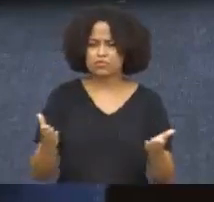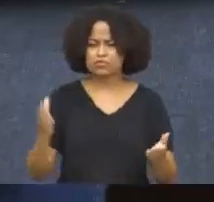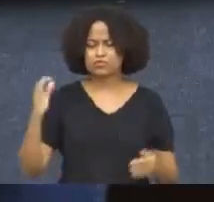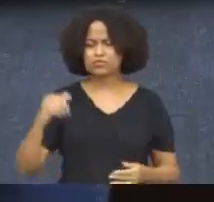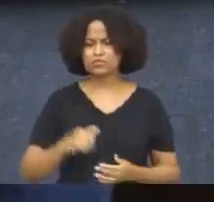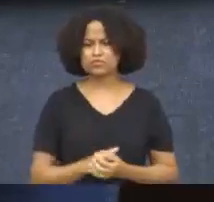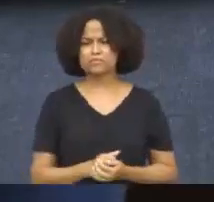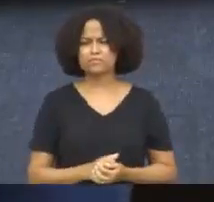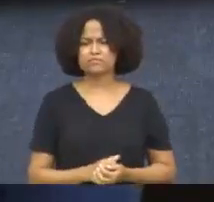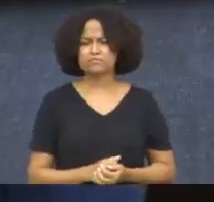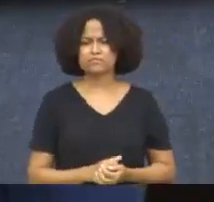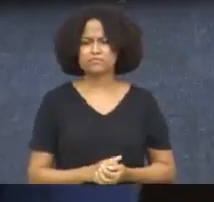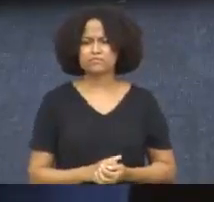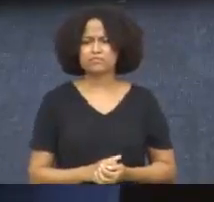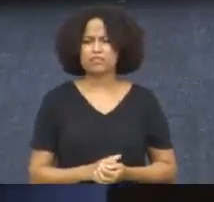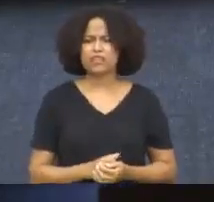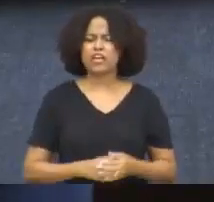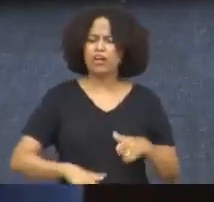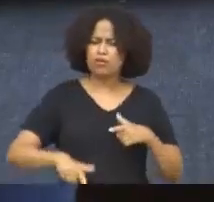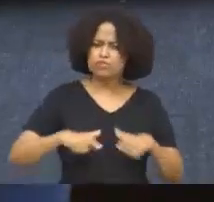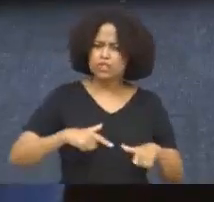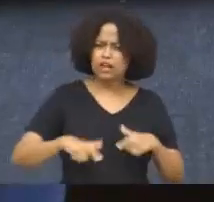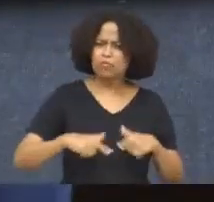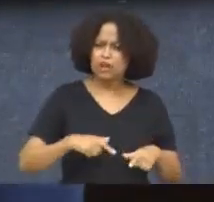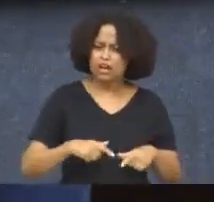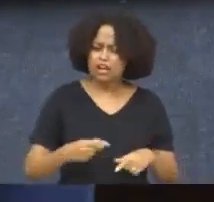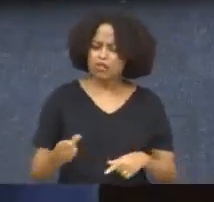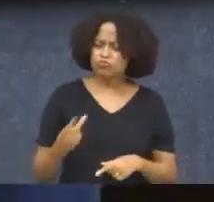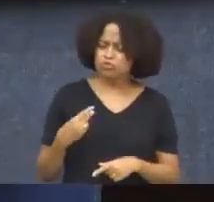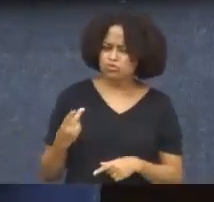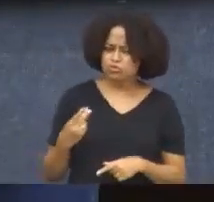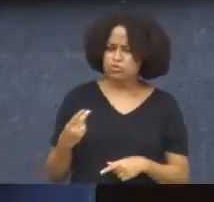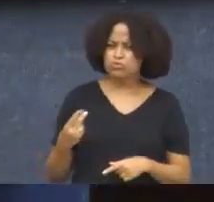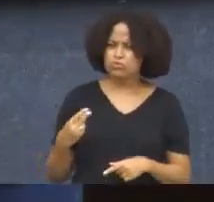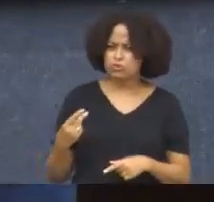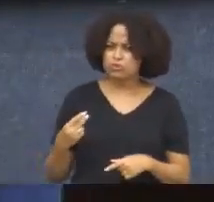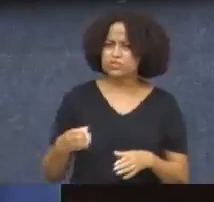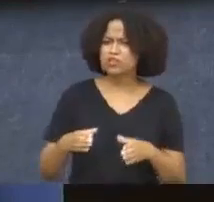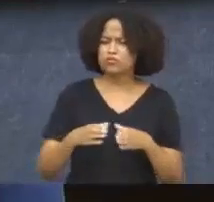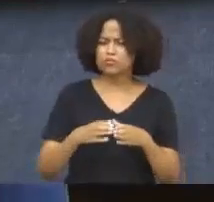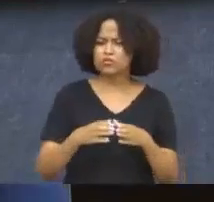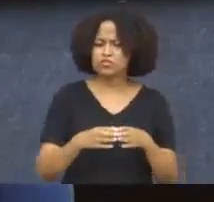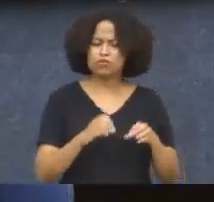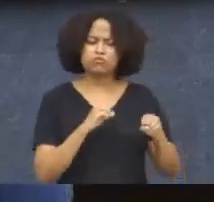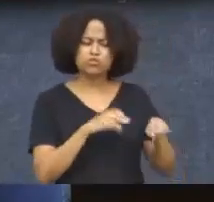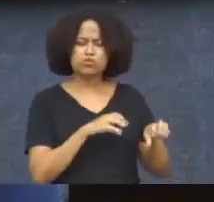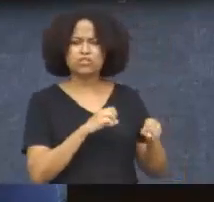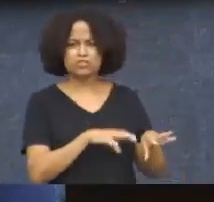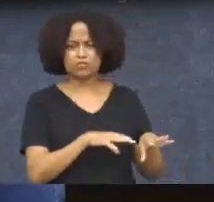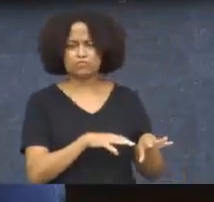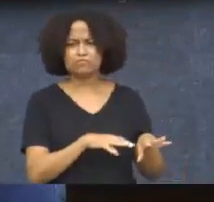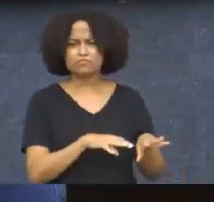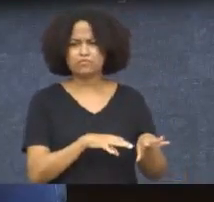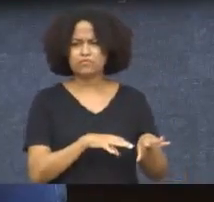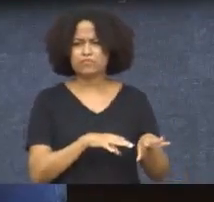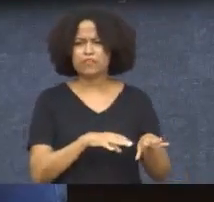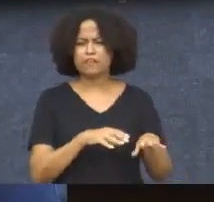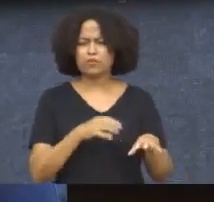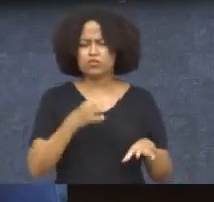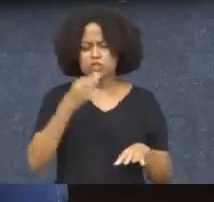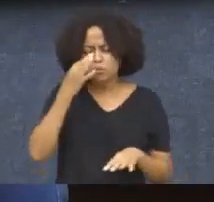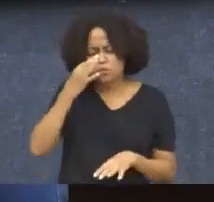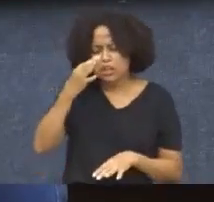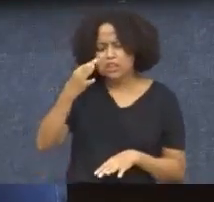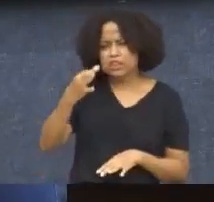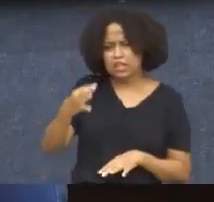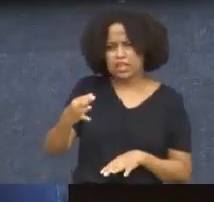é isso, é o trabalho dessa dupla na Comissão de Educação. Nós estamos atentas,